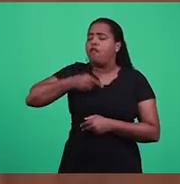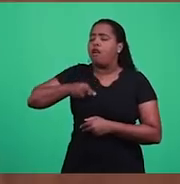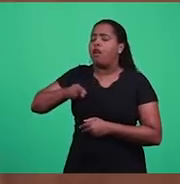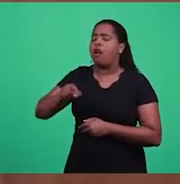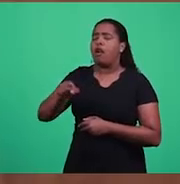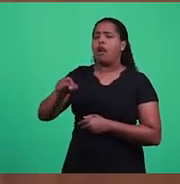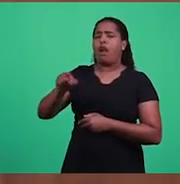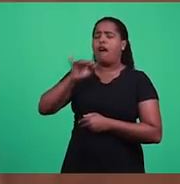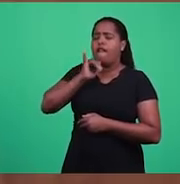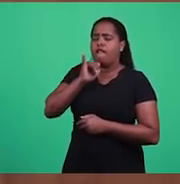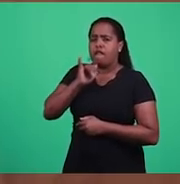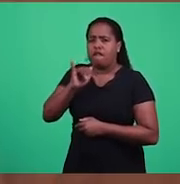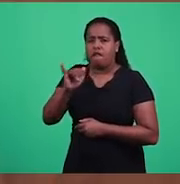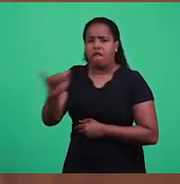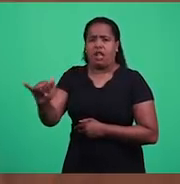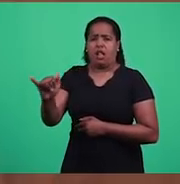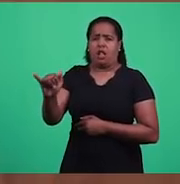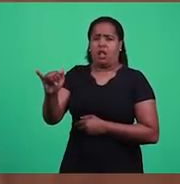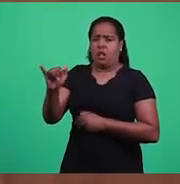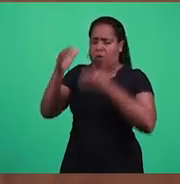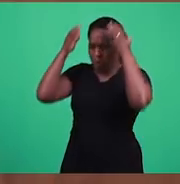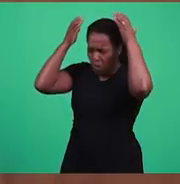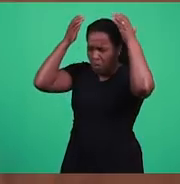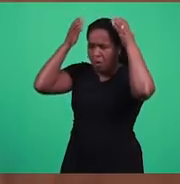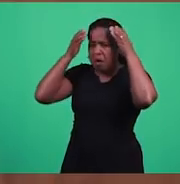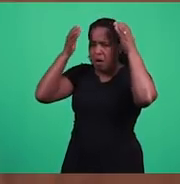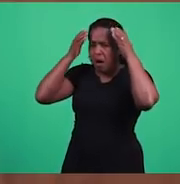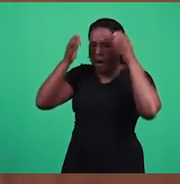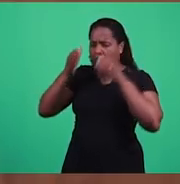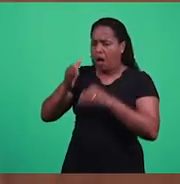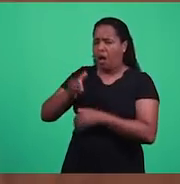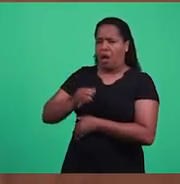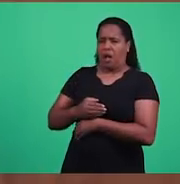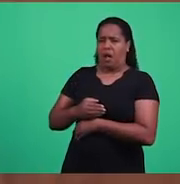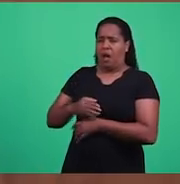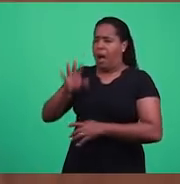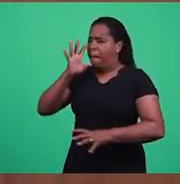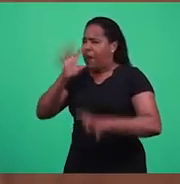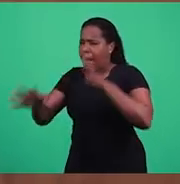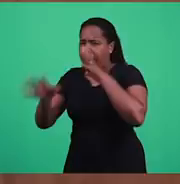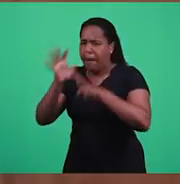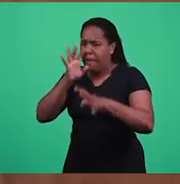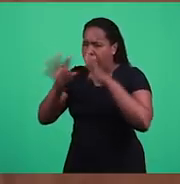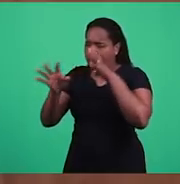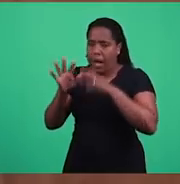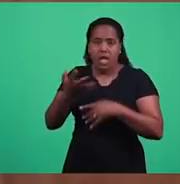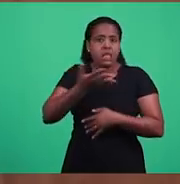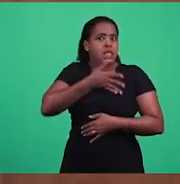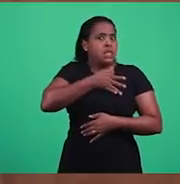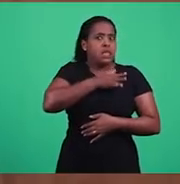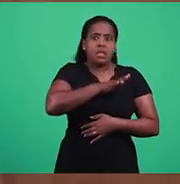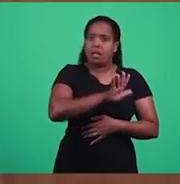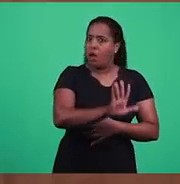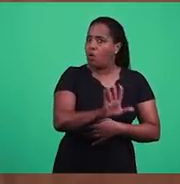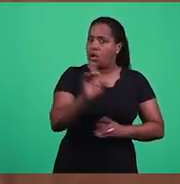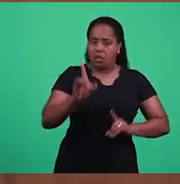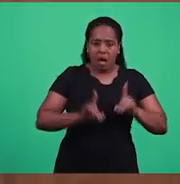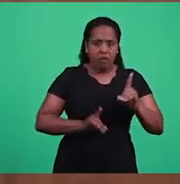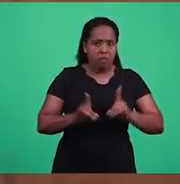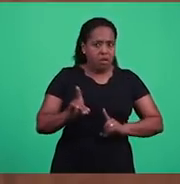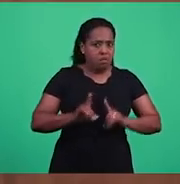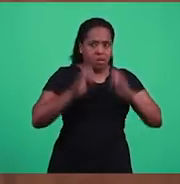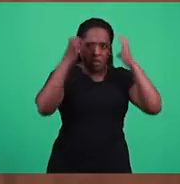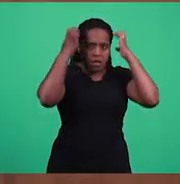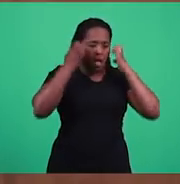umas acusações muito ruins. Ele não gostava de Mardoqueu e ele odiava o povo de Deus. Que coisa